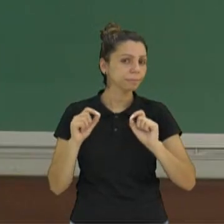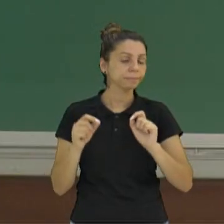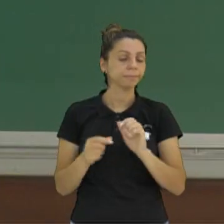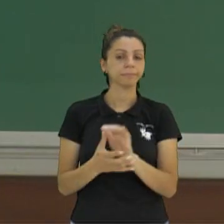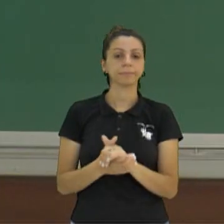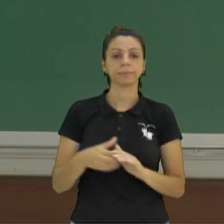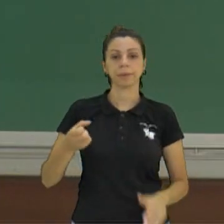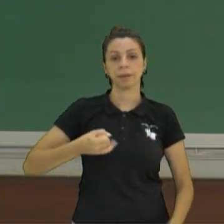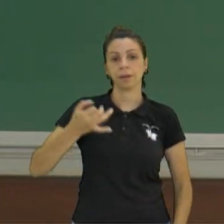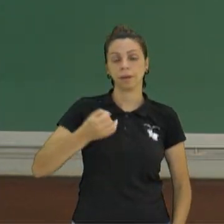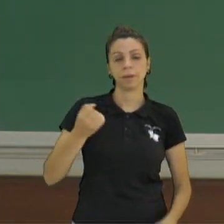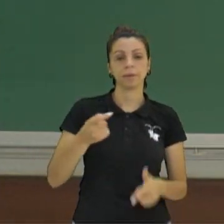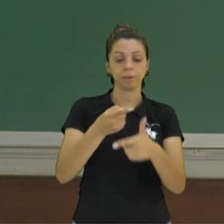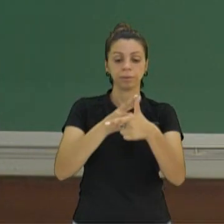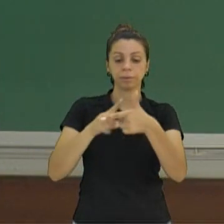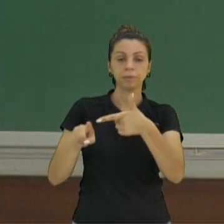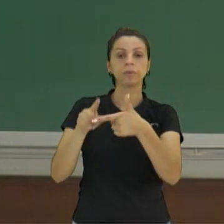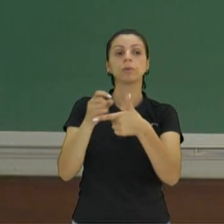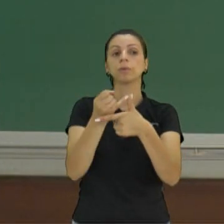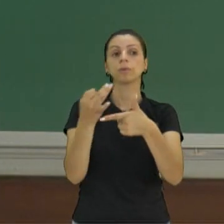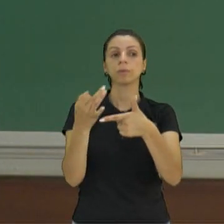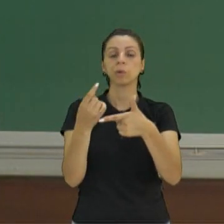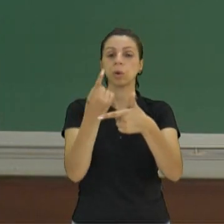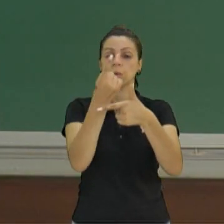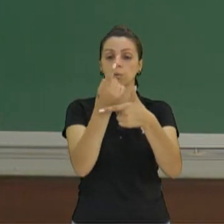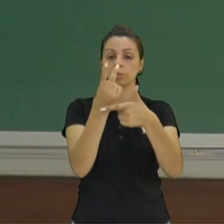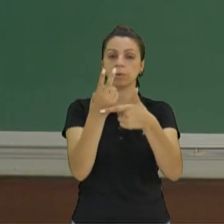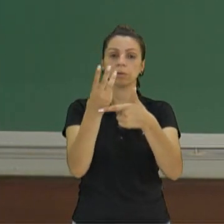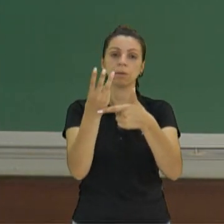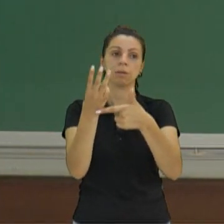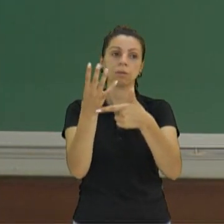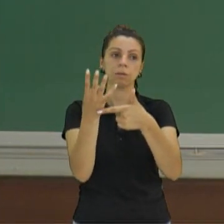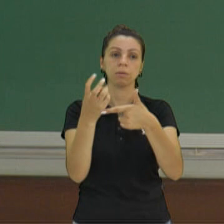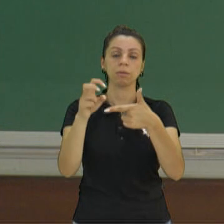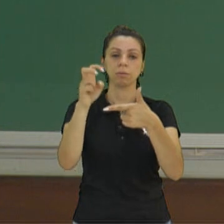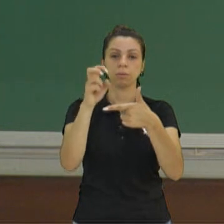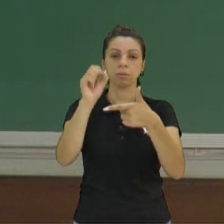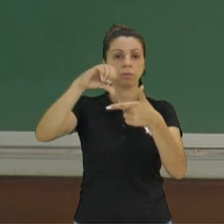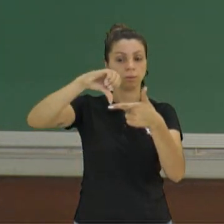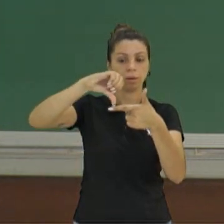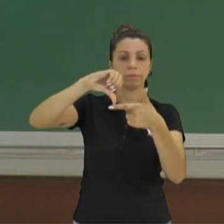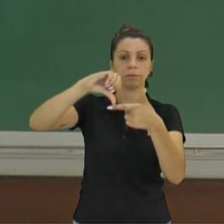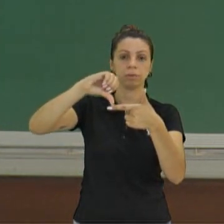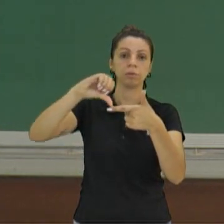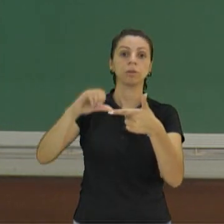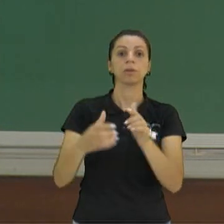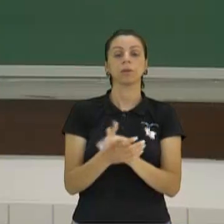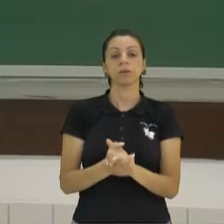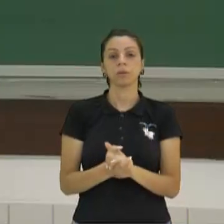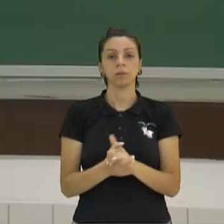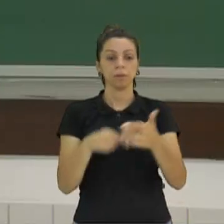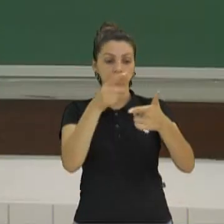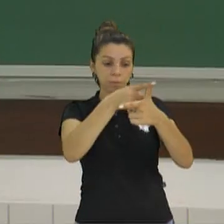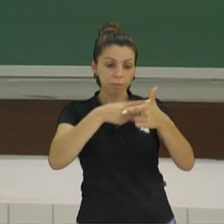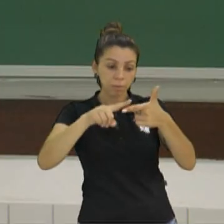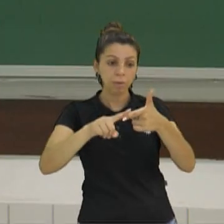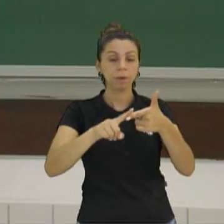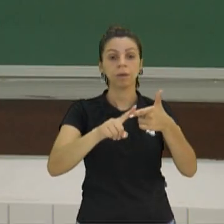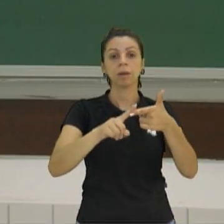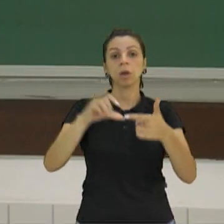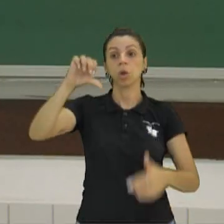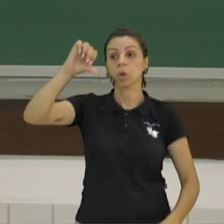número vai ser dividido por 10 quantas vezes? 1, 2, 3, 4, 5, 6, 7, 8, 9. Eu vou dividir 9 vezes pelo número